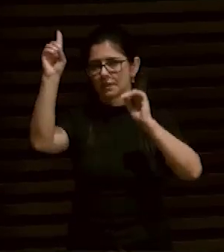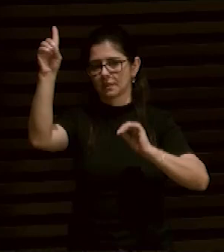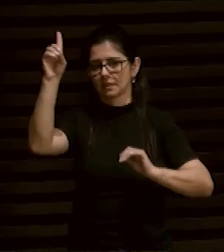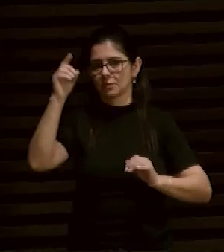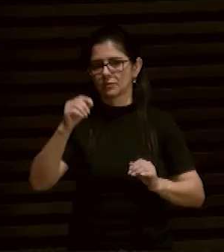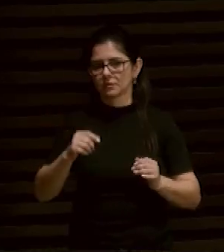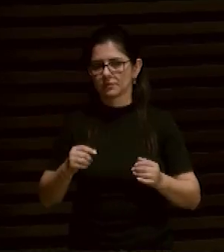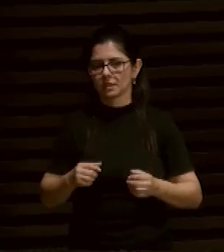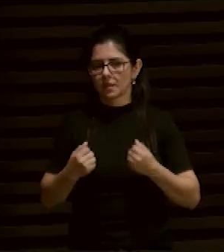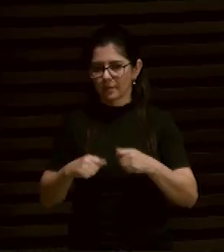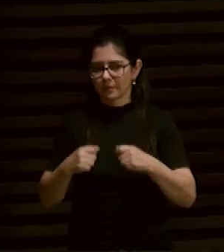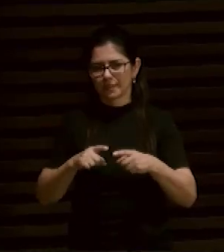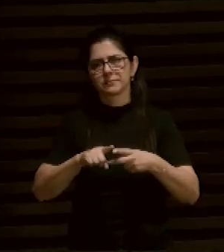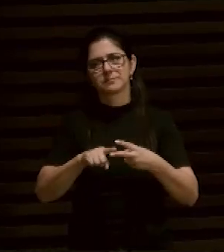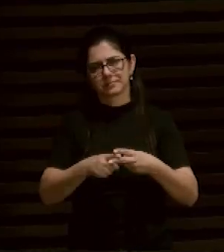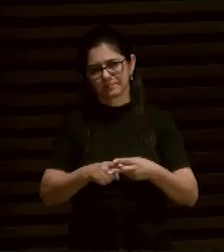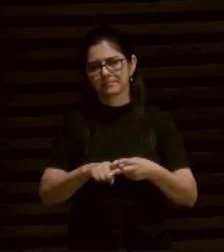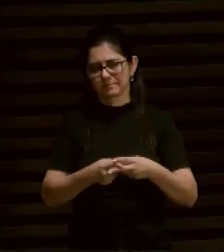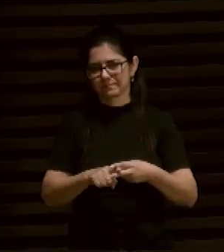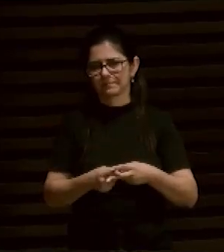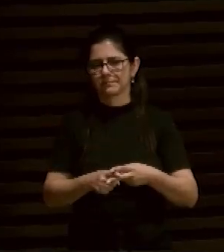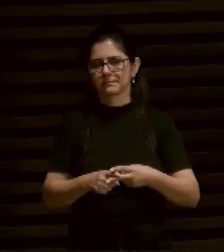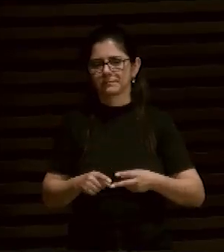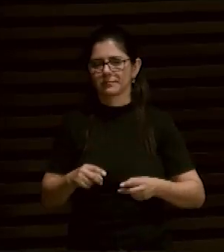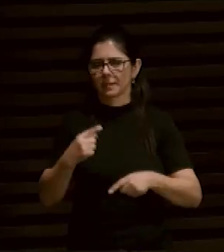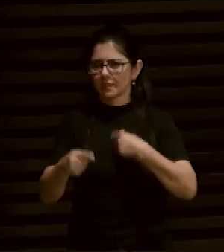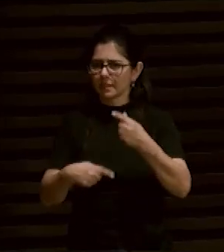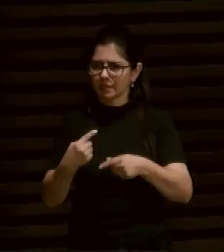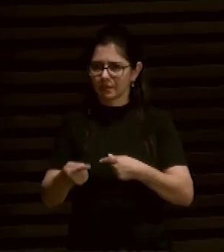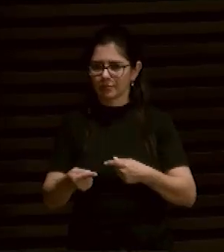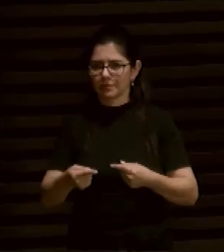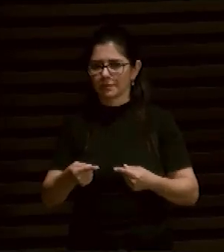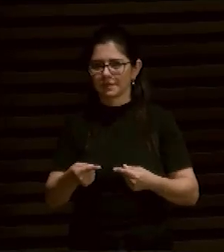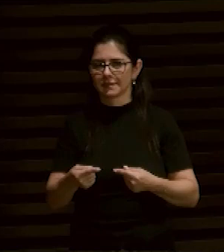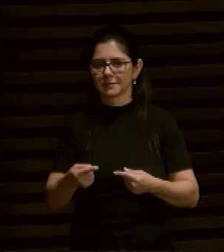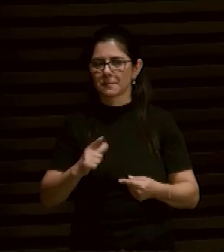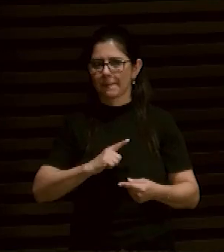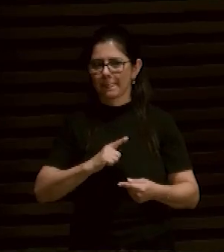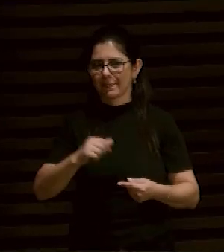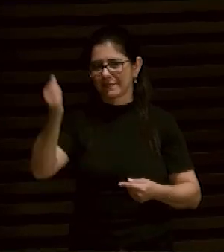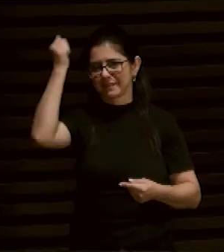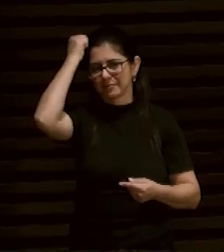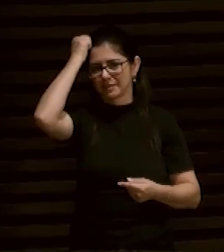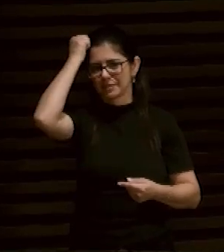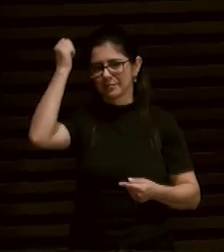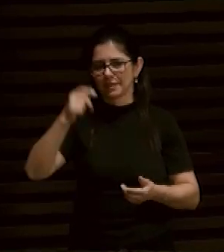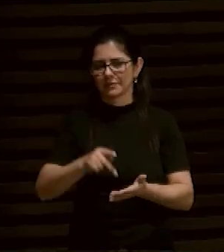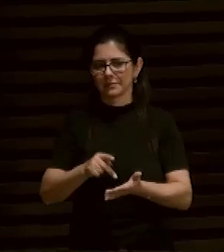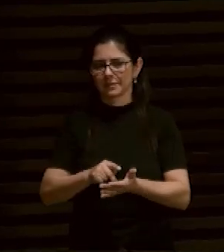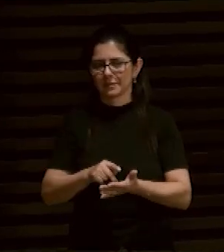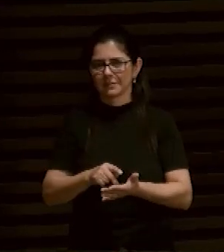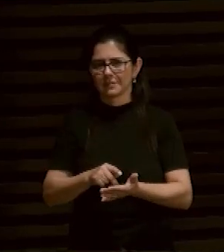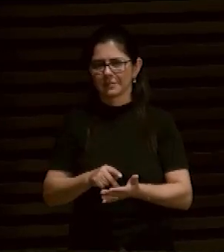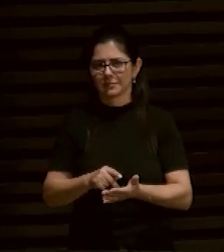que, depois da disciplina, ele pudesse ter no seu coração um mínimo de arrependimento genuíno. Então, aquele confinamento pelo qual ele